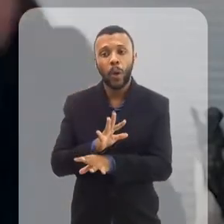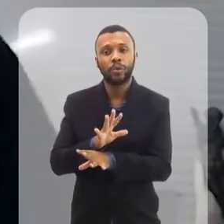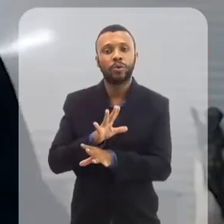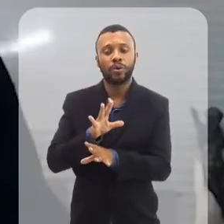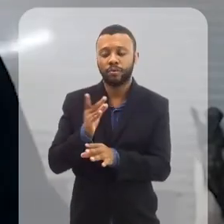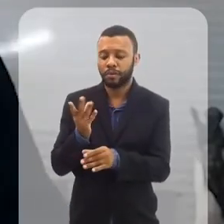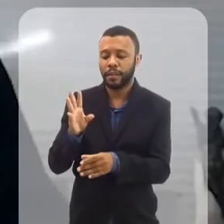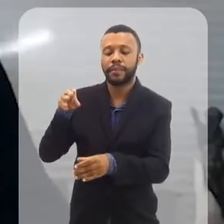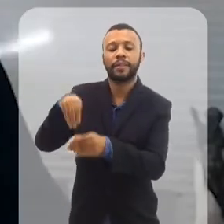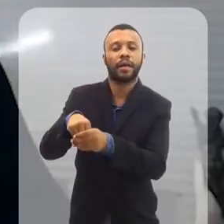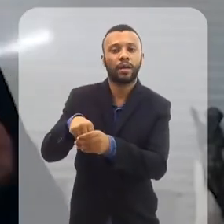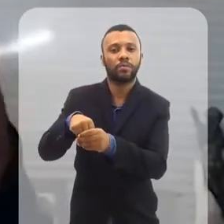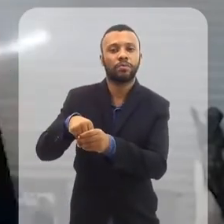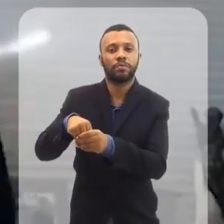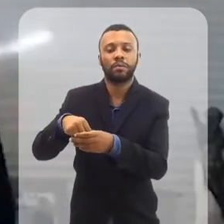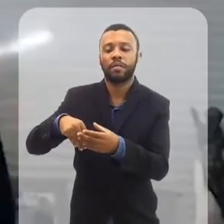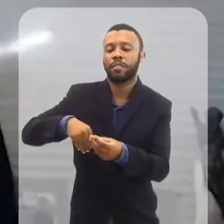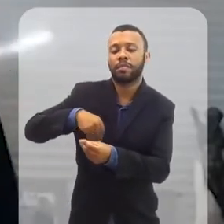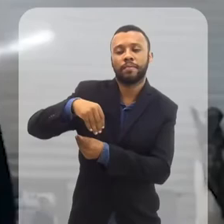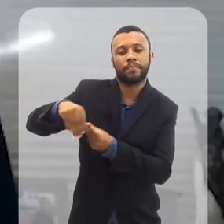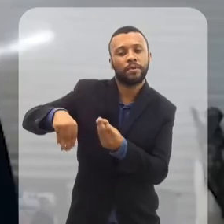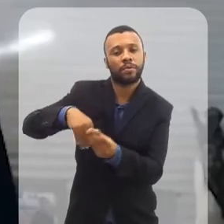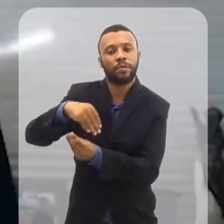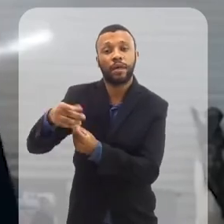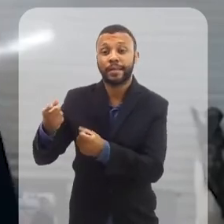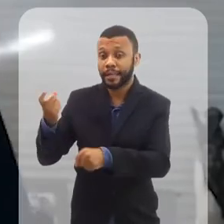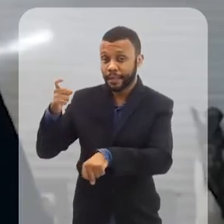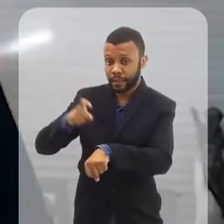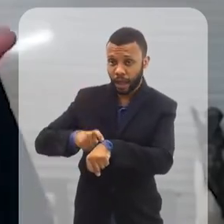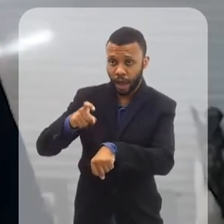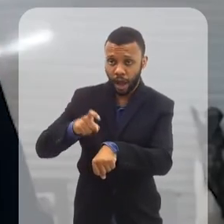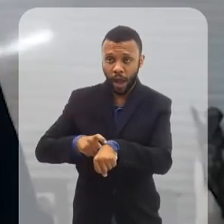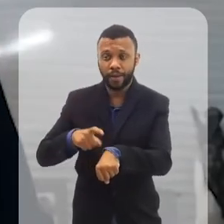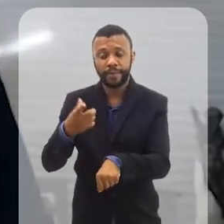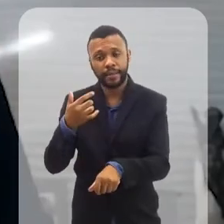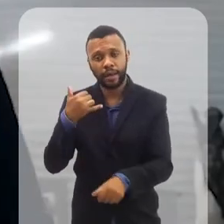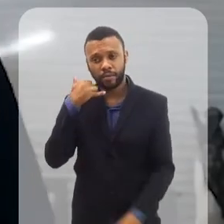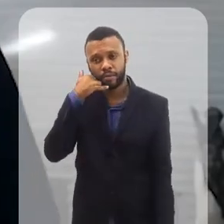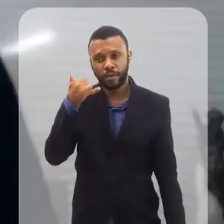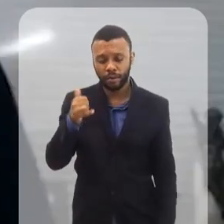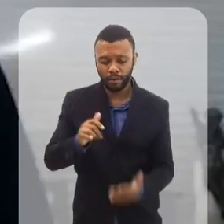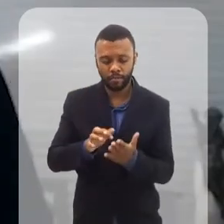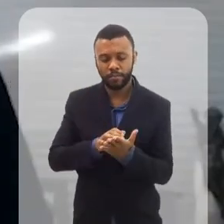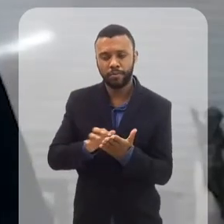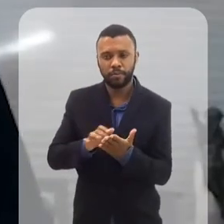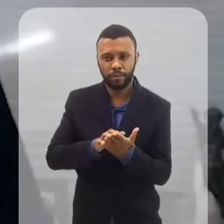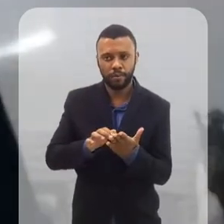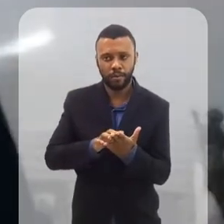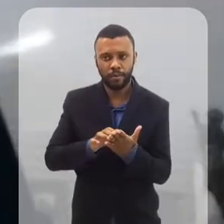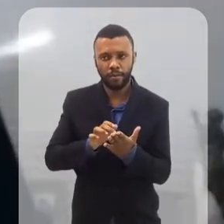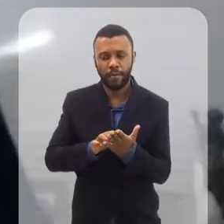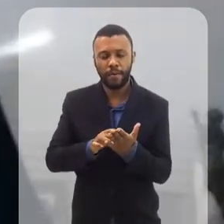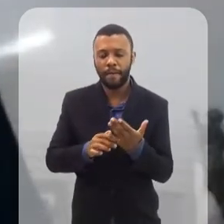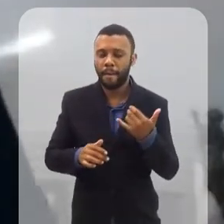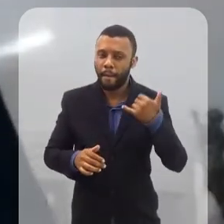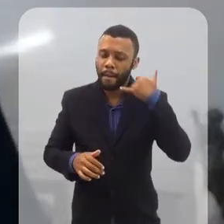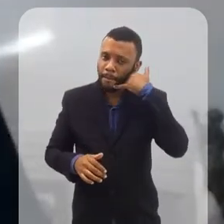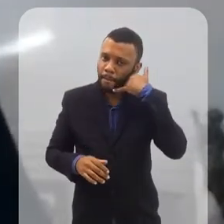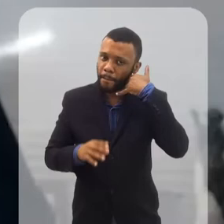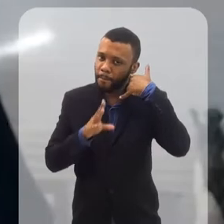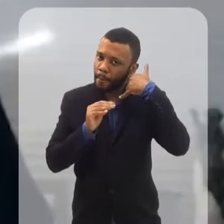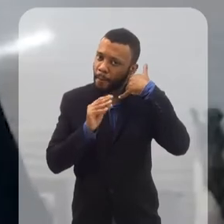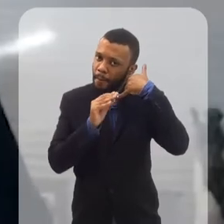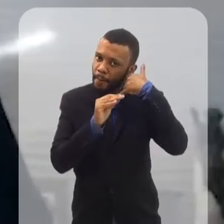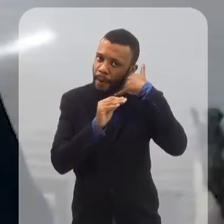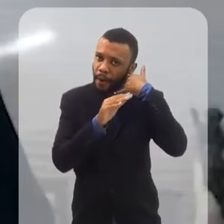já vai estar lá. As coisas vão estar tão misturadas que, na hora que você está com o seu celular aqui na mão,